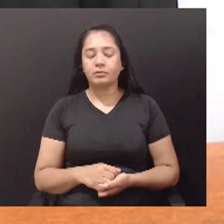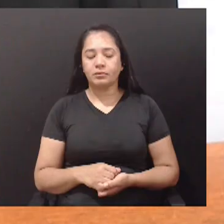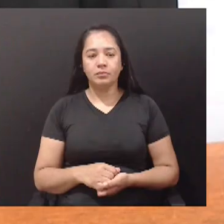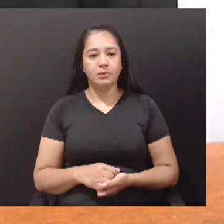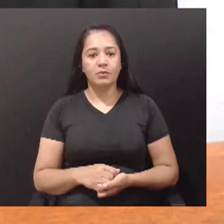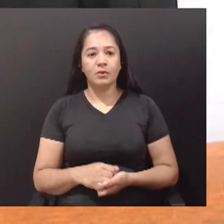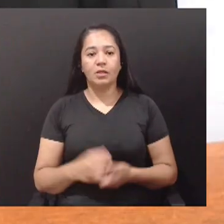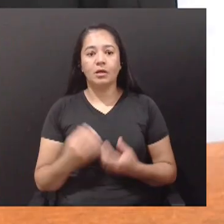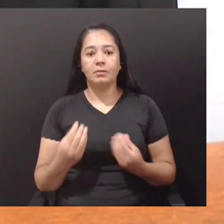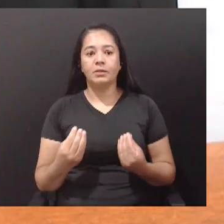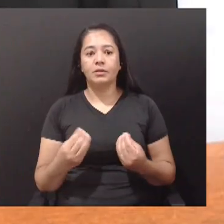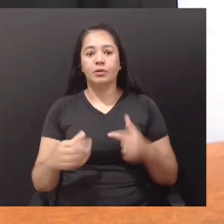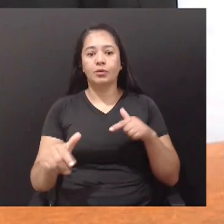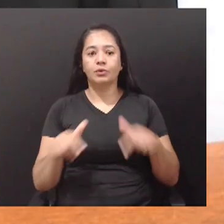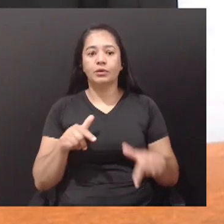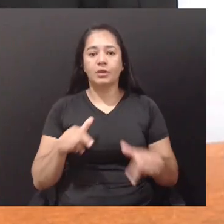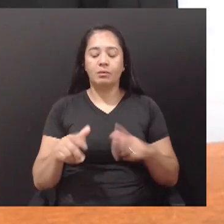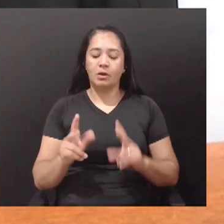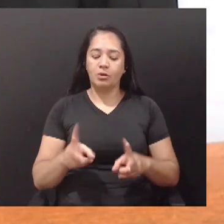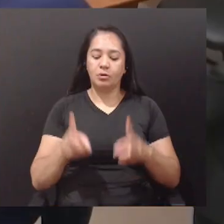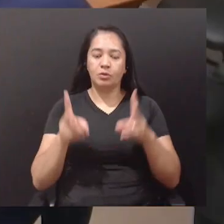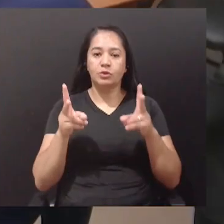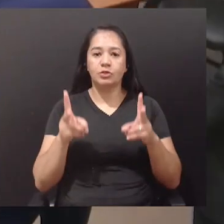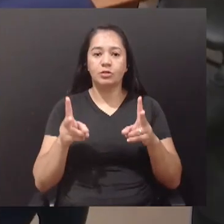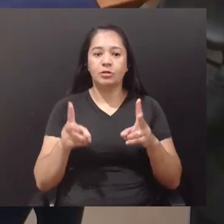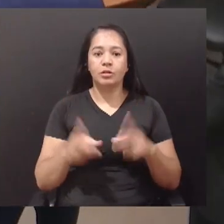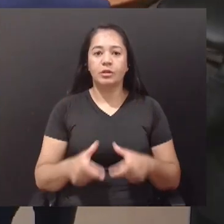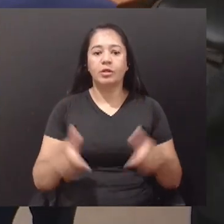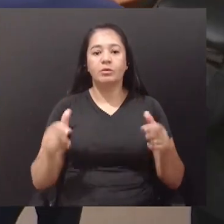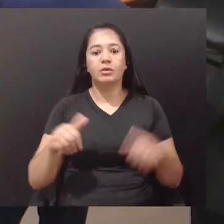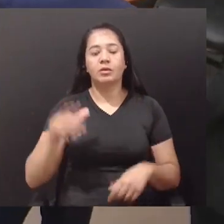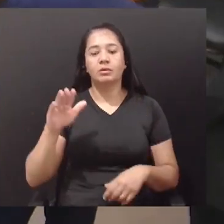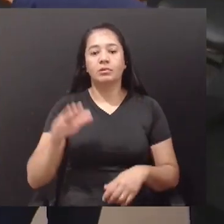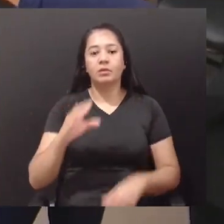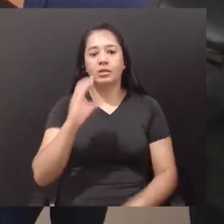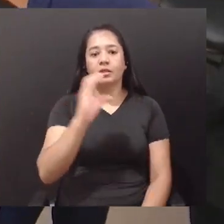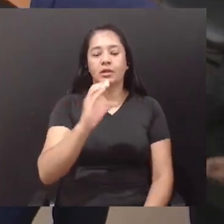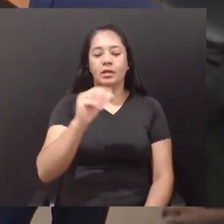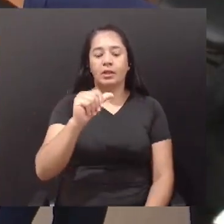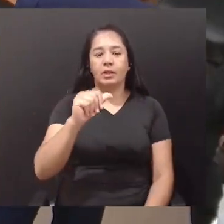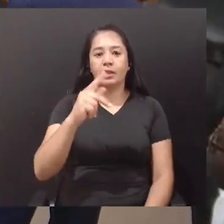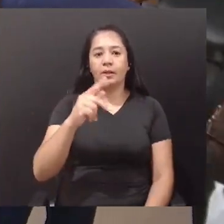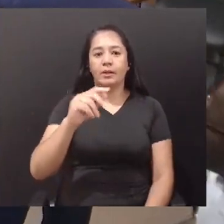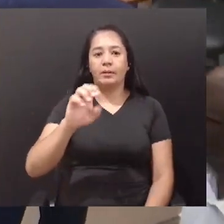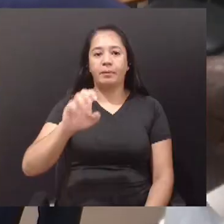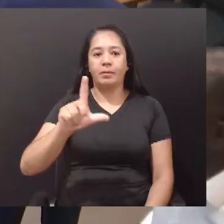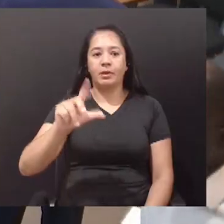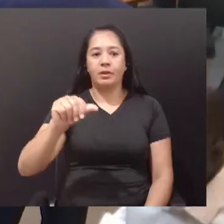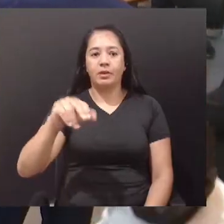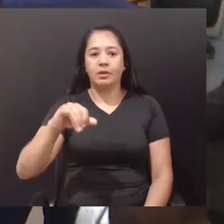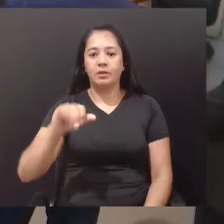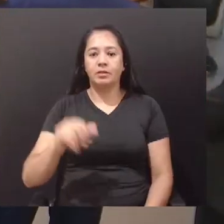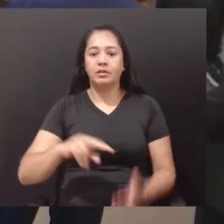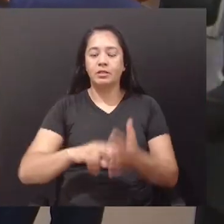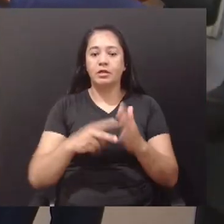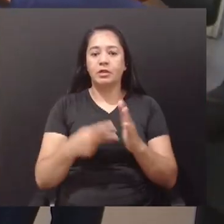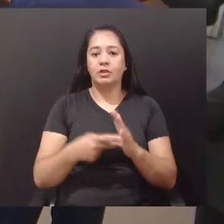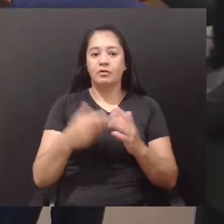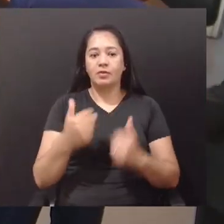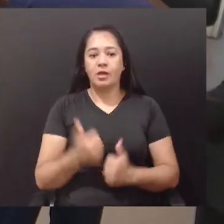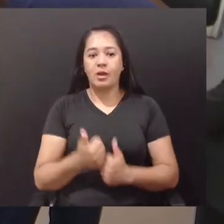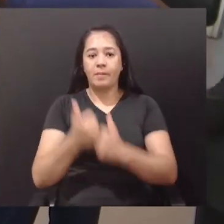trabalho não pare e cresça cada vez mais. Capelania é o apoio religioso e espiritual a pessoas em